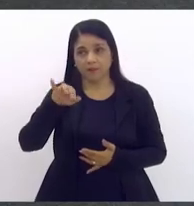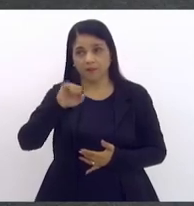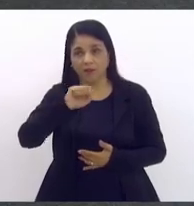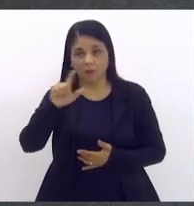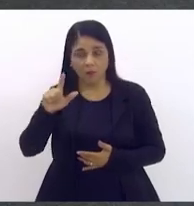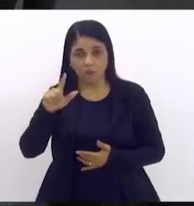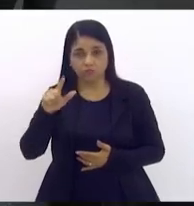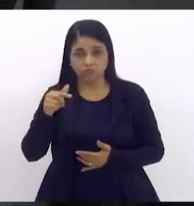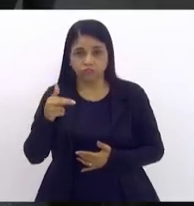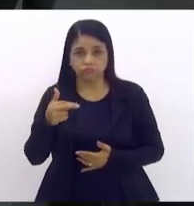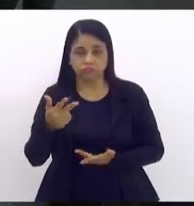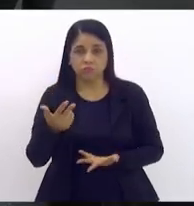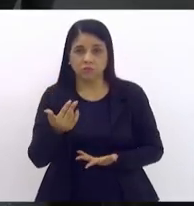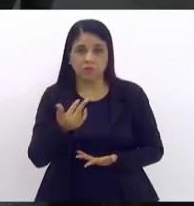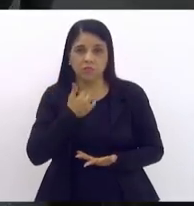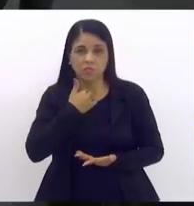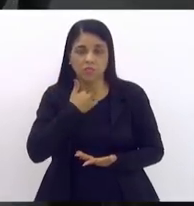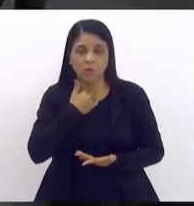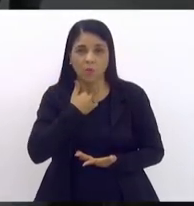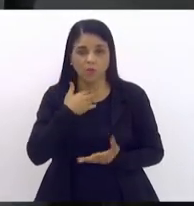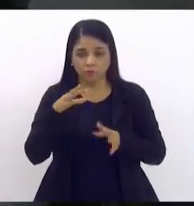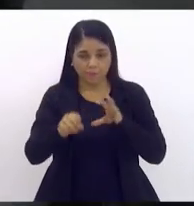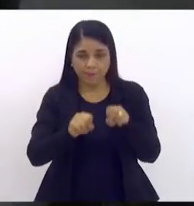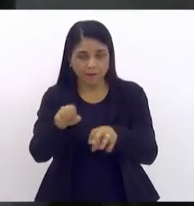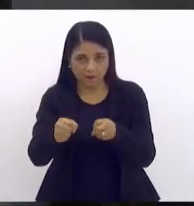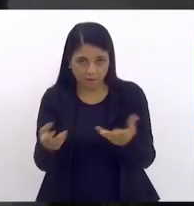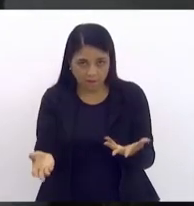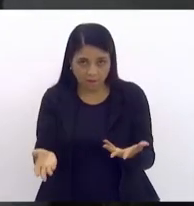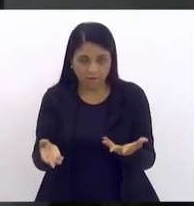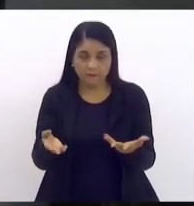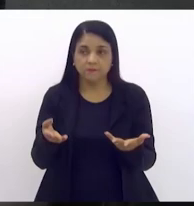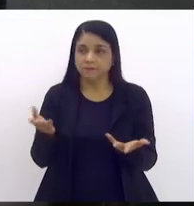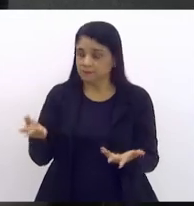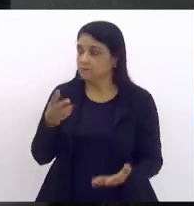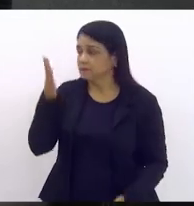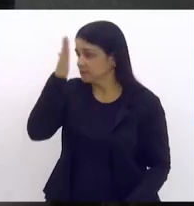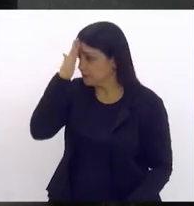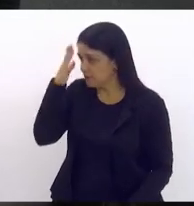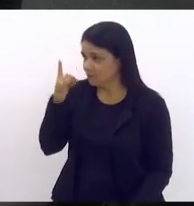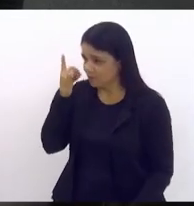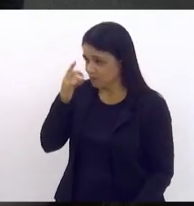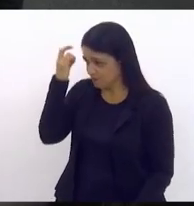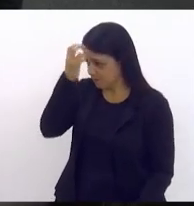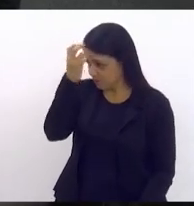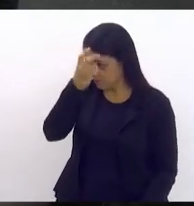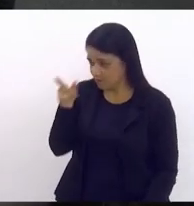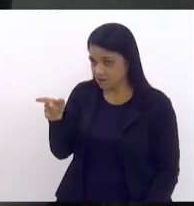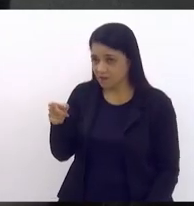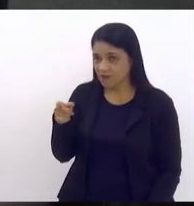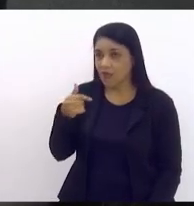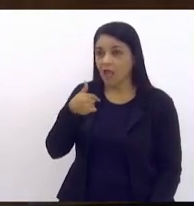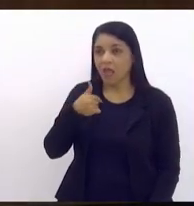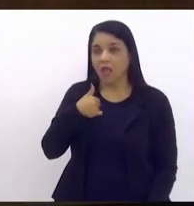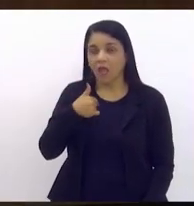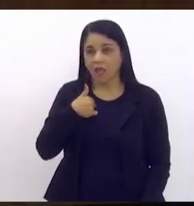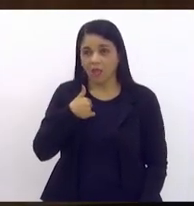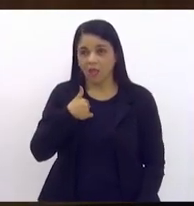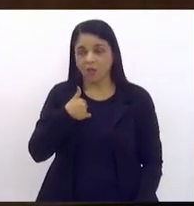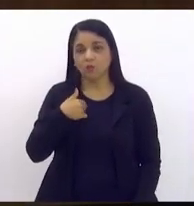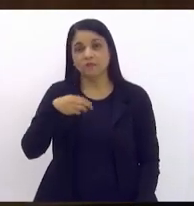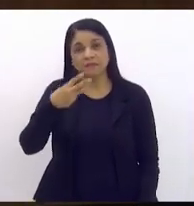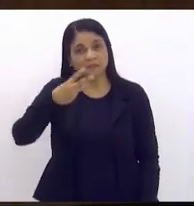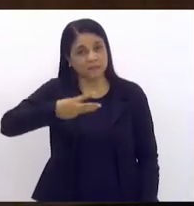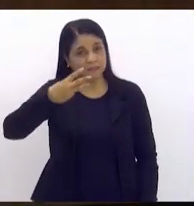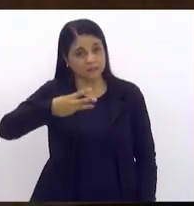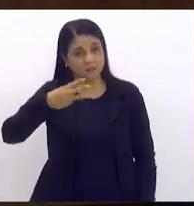Deputada Verônica Lima, sabe Vossa Excelência que eu sou o humilde terceiro suplente